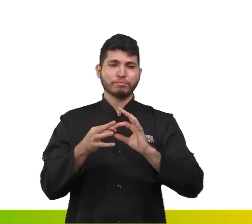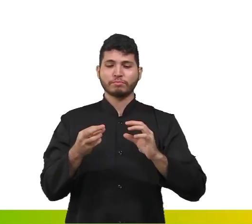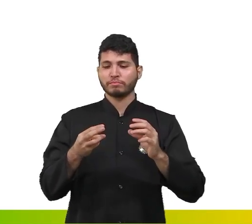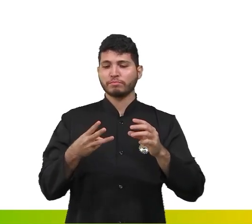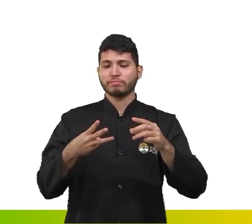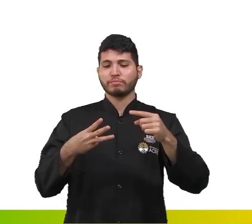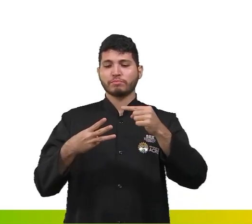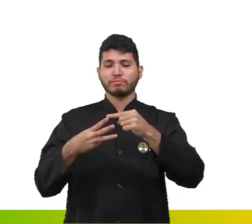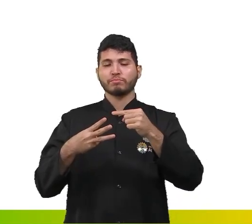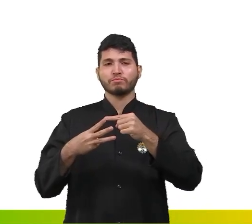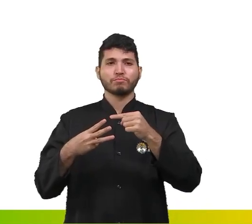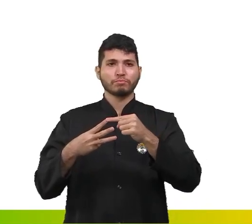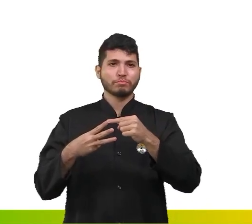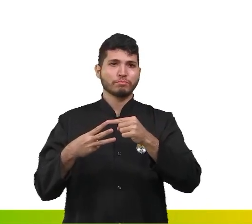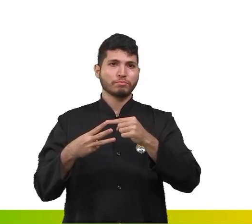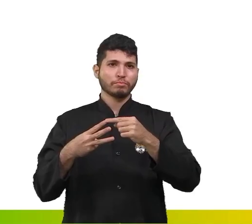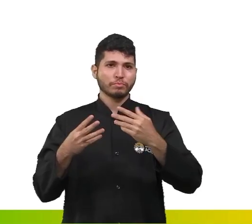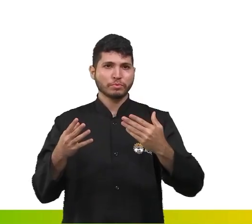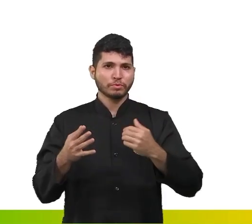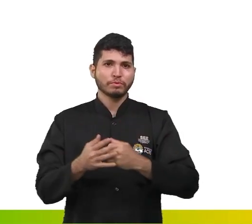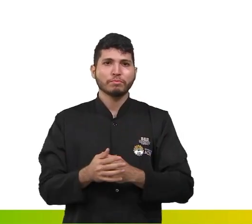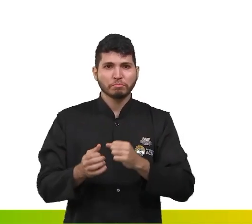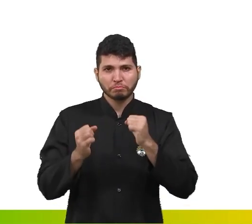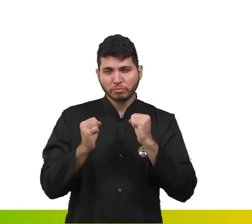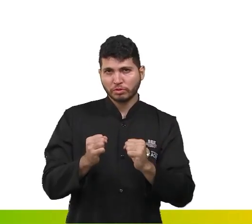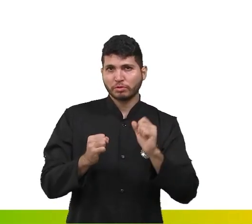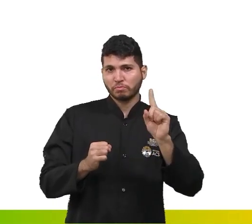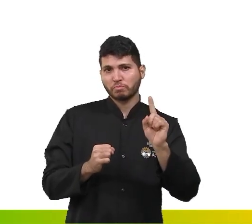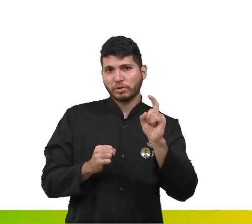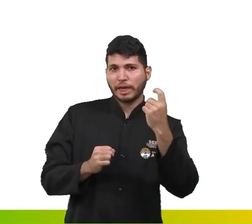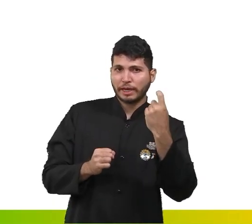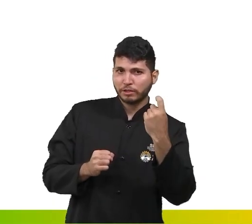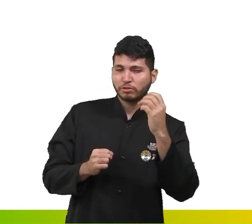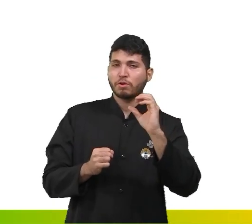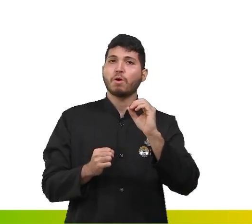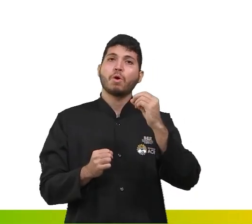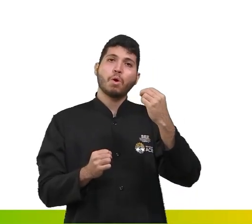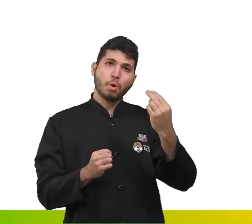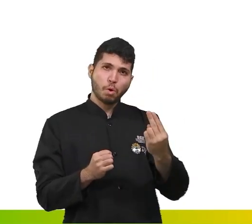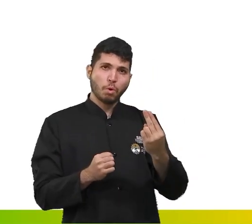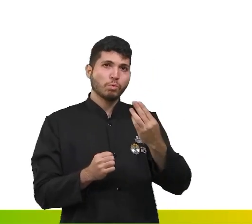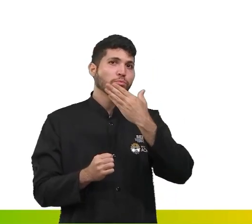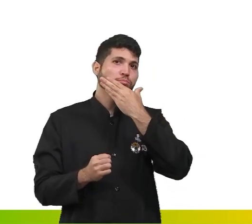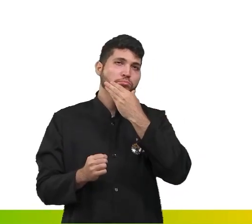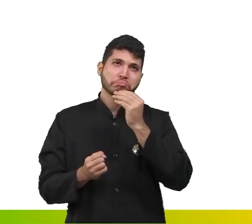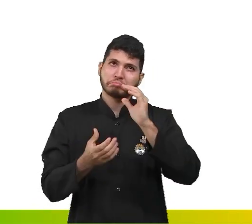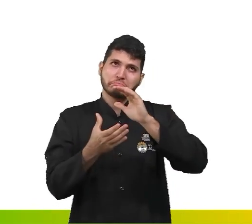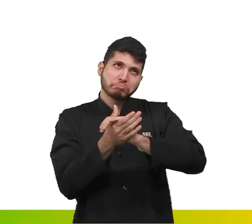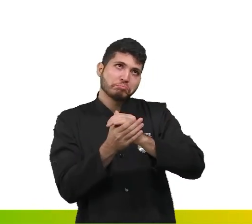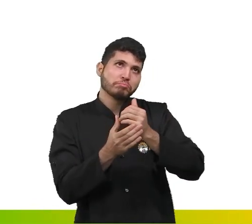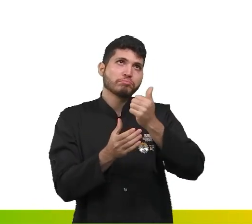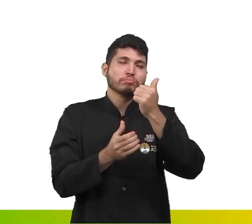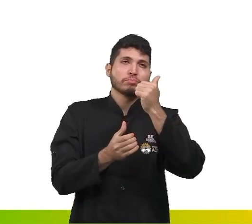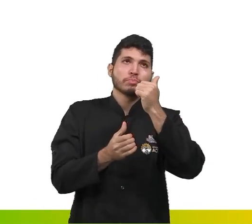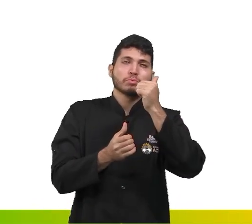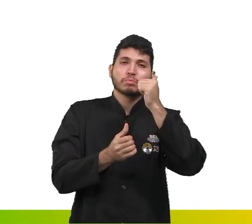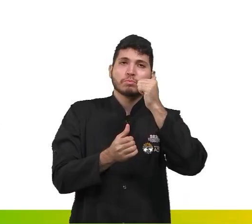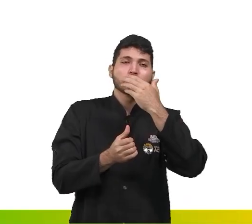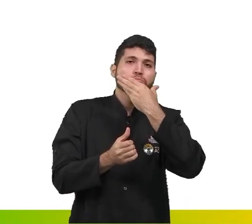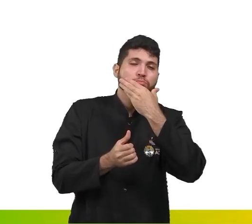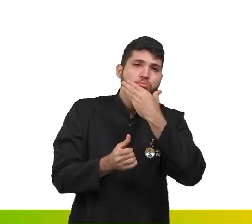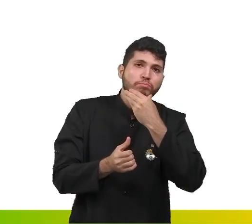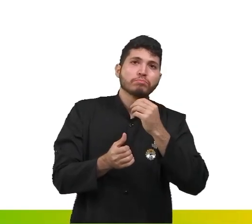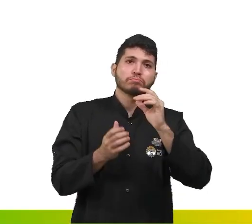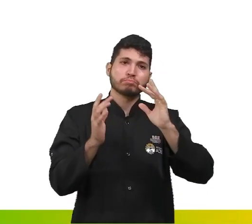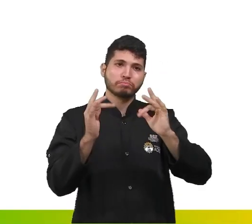íntimo é cometido por parceiro ou ex-parceiro. Esse é o íntimo. O não íntimo é